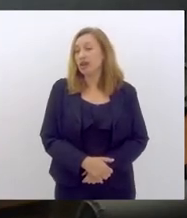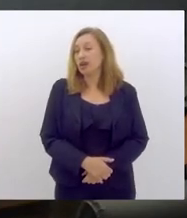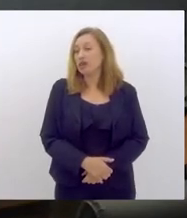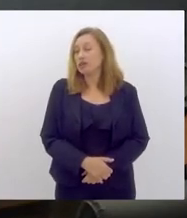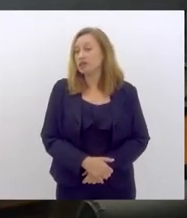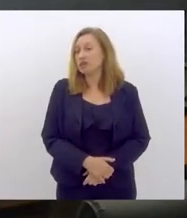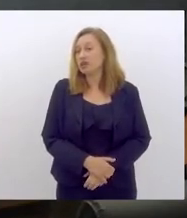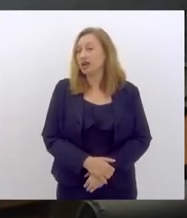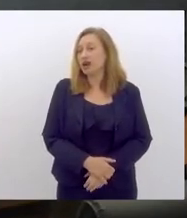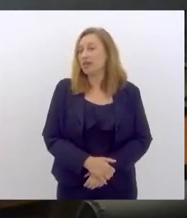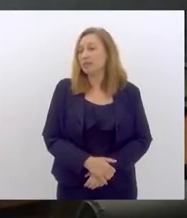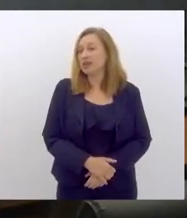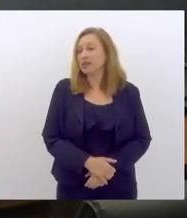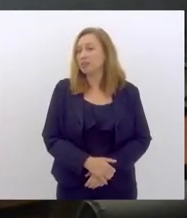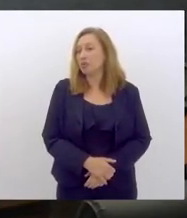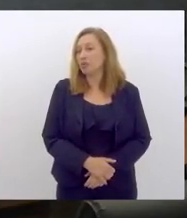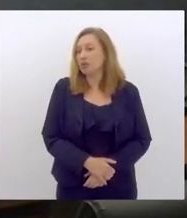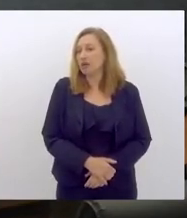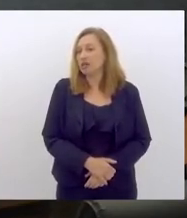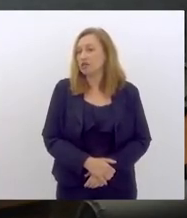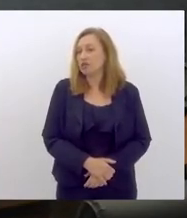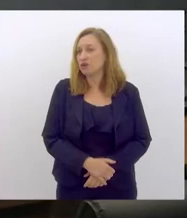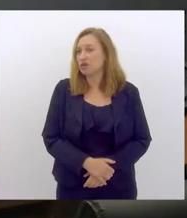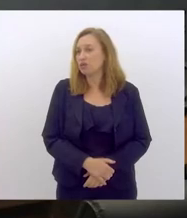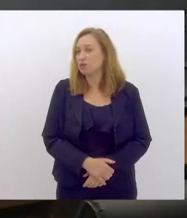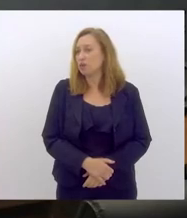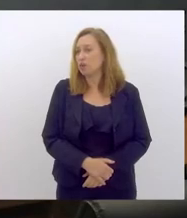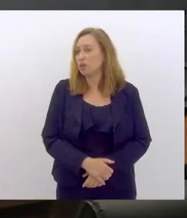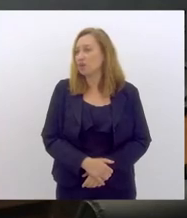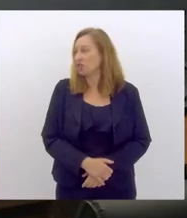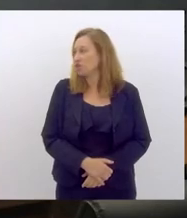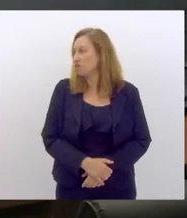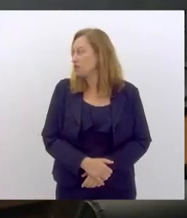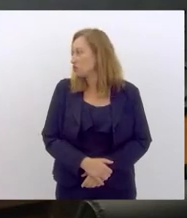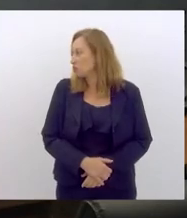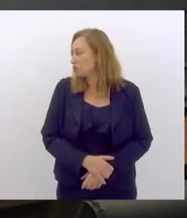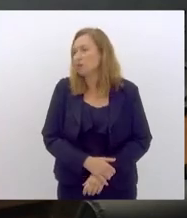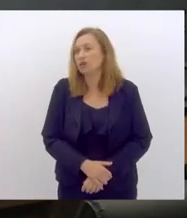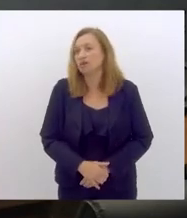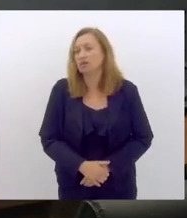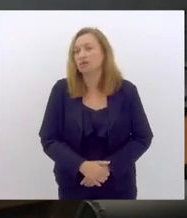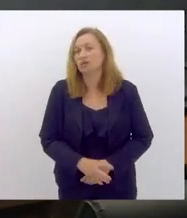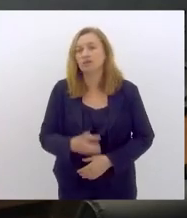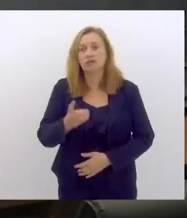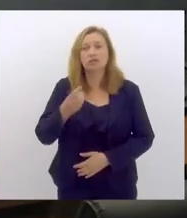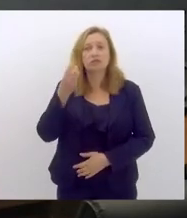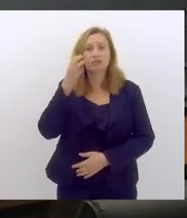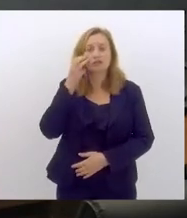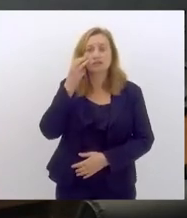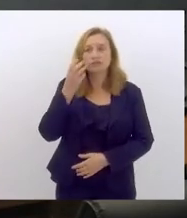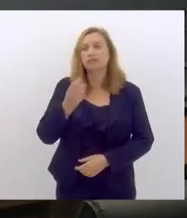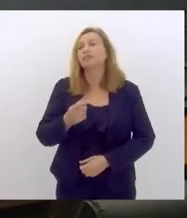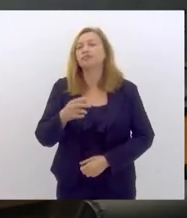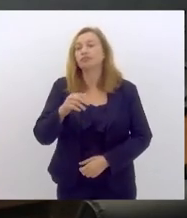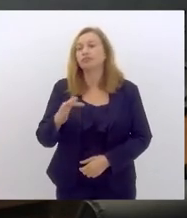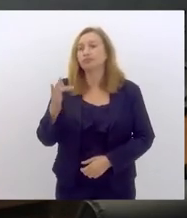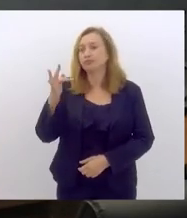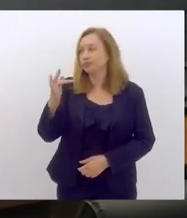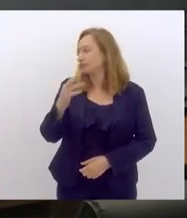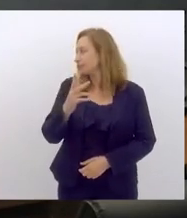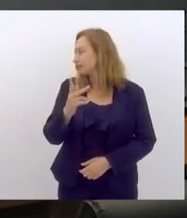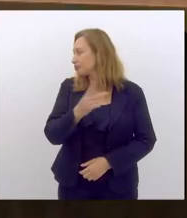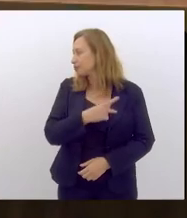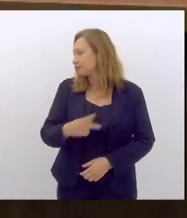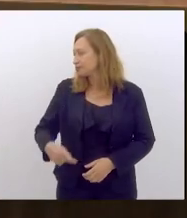Deputado Eurico Júnior, tem a palavra. Vossa Excelência, por favor, pode assumir o microfone. Senhor presidente Valdec, futura presidente,